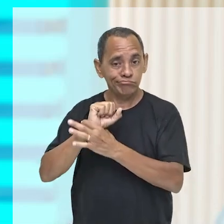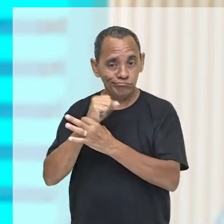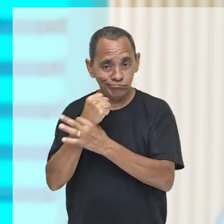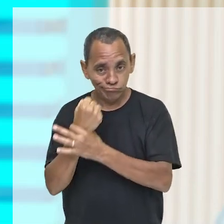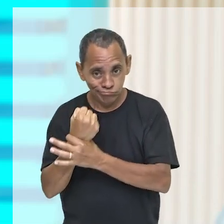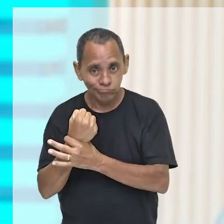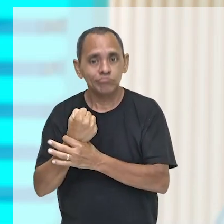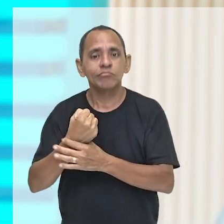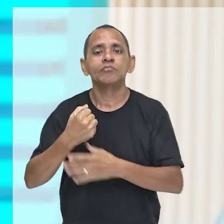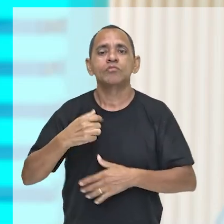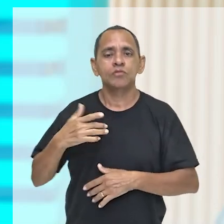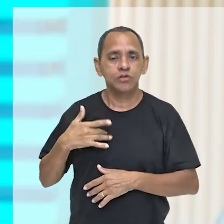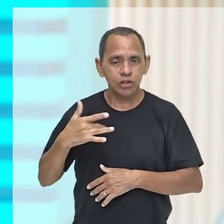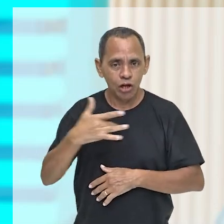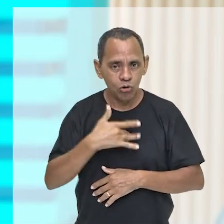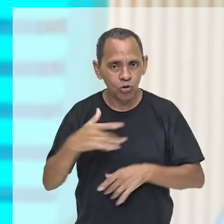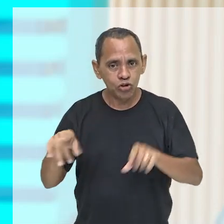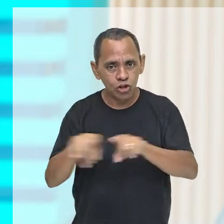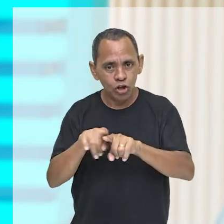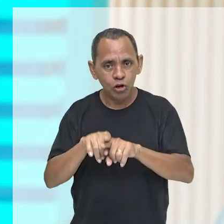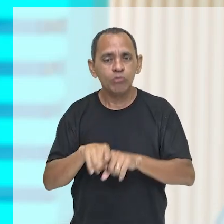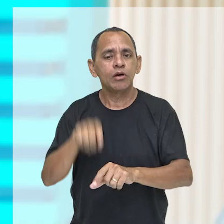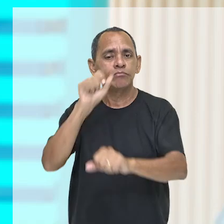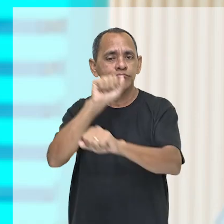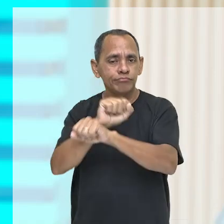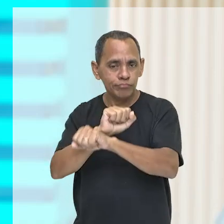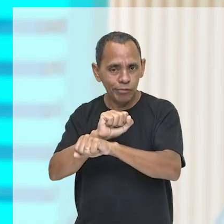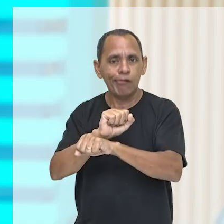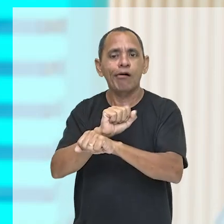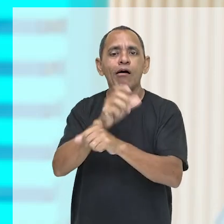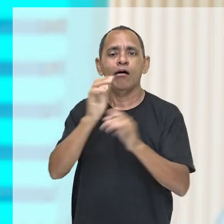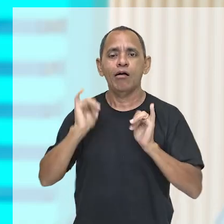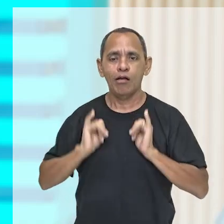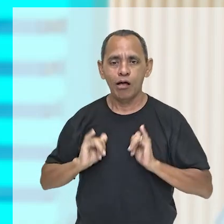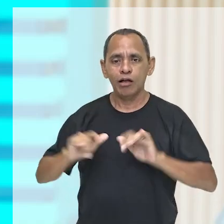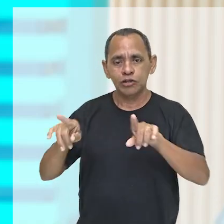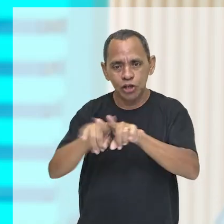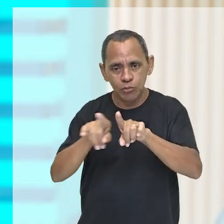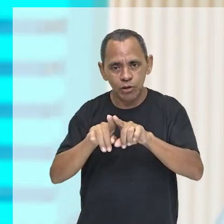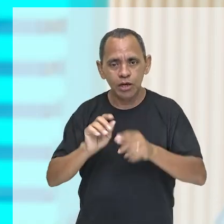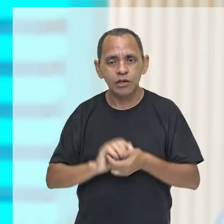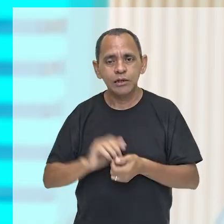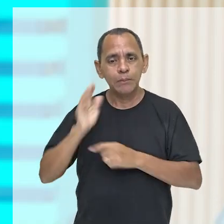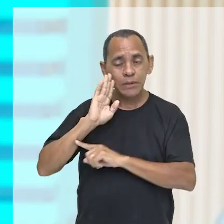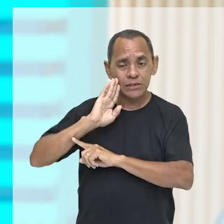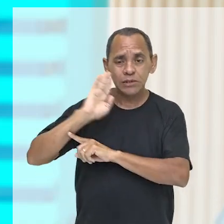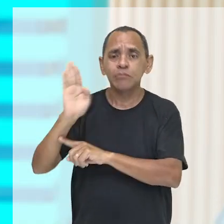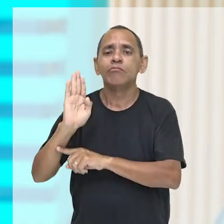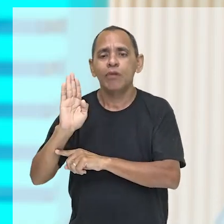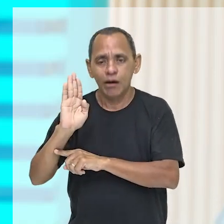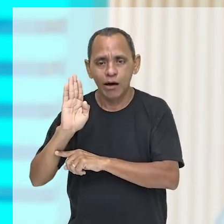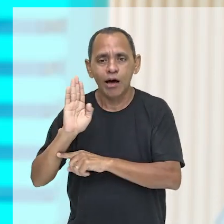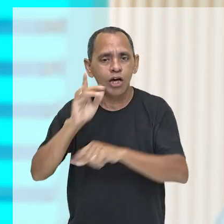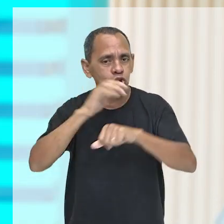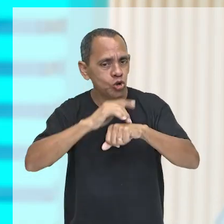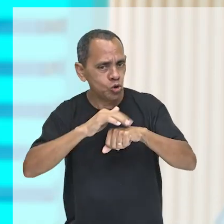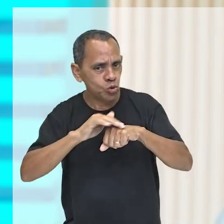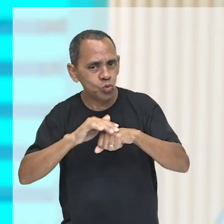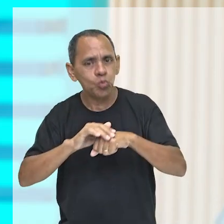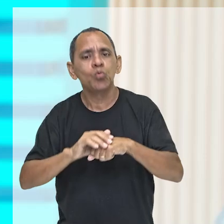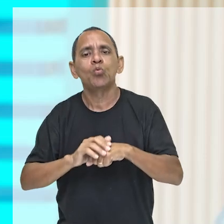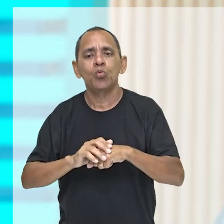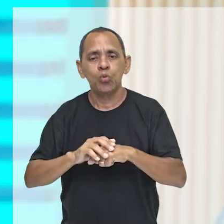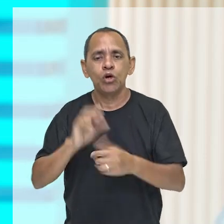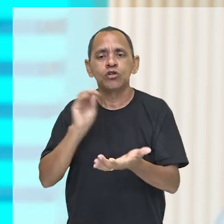ao sedentarismo. Então nós vamos começar com um dos principais males que vem com a falta de